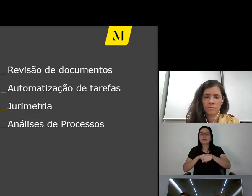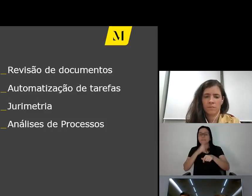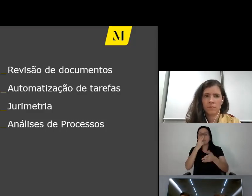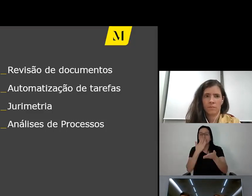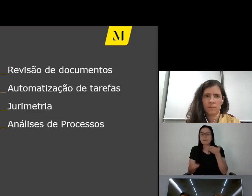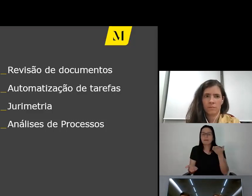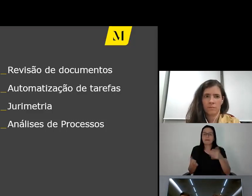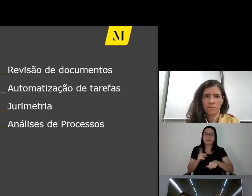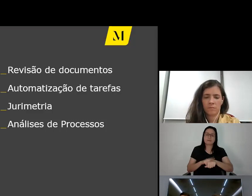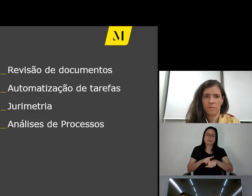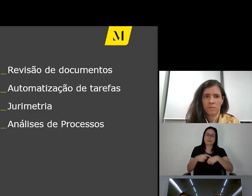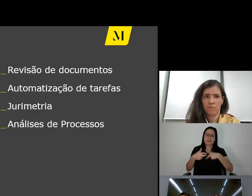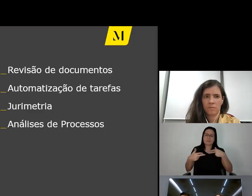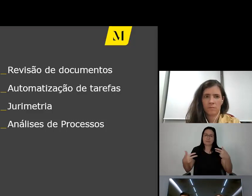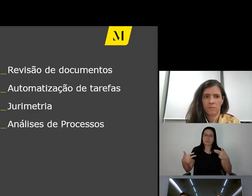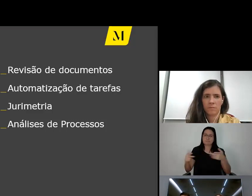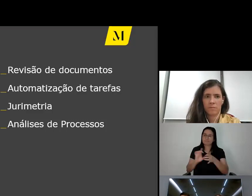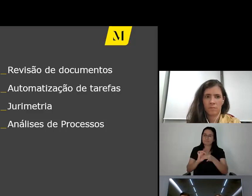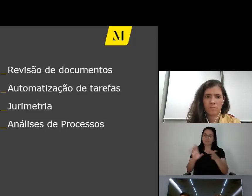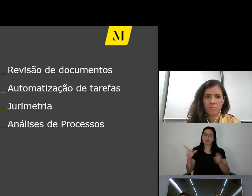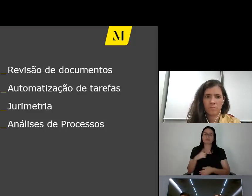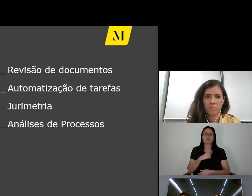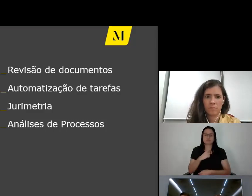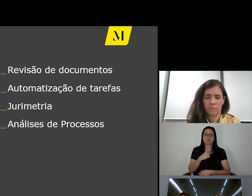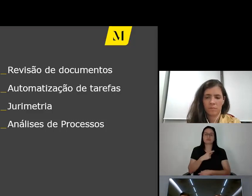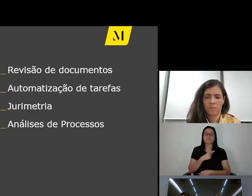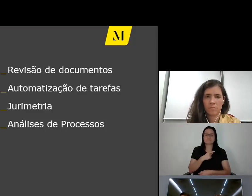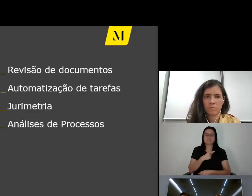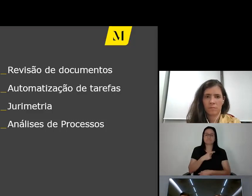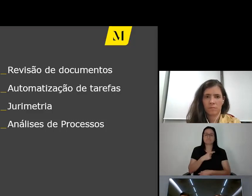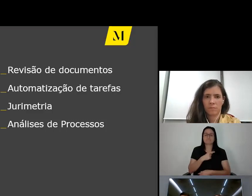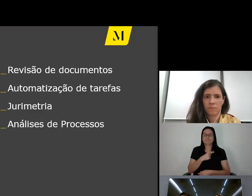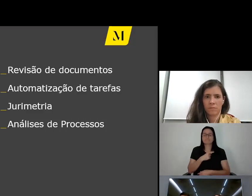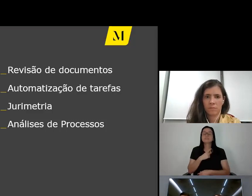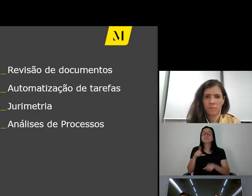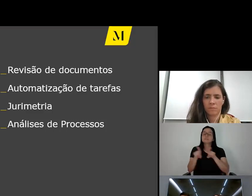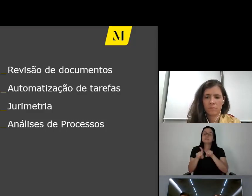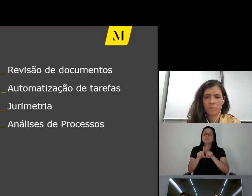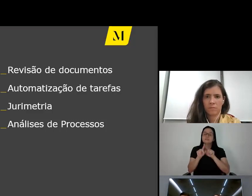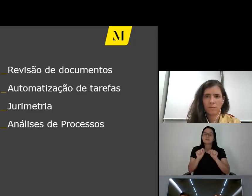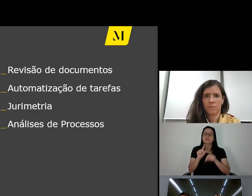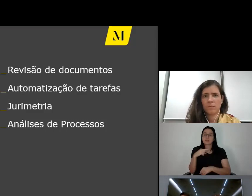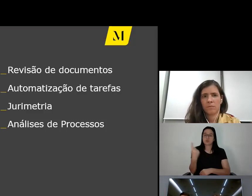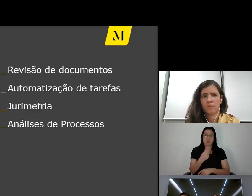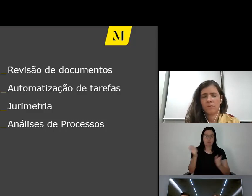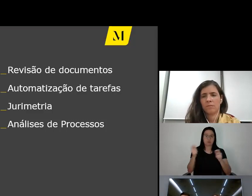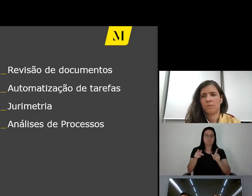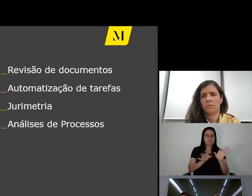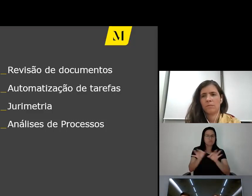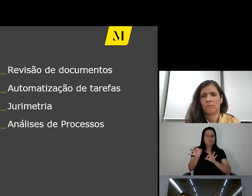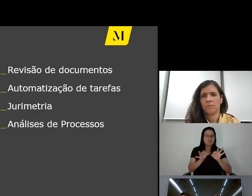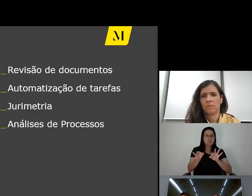antes eram consideradas automáticas, como também, né, na própria nova formulação de